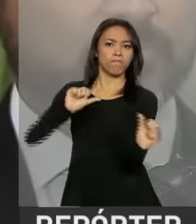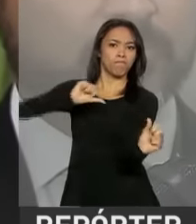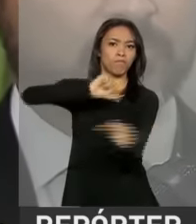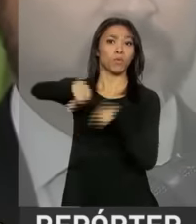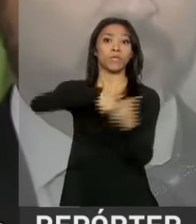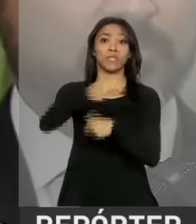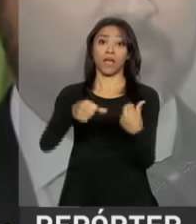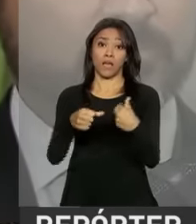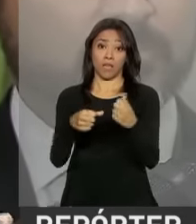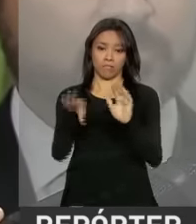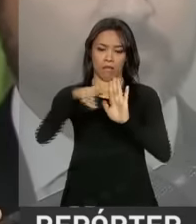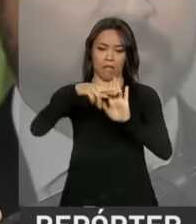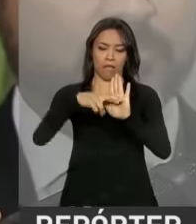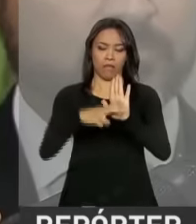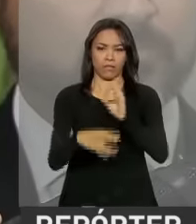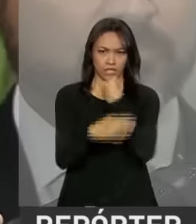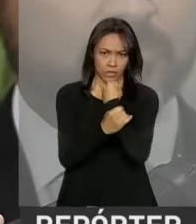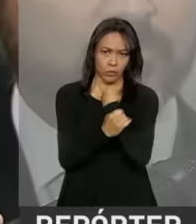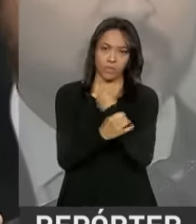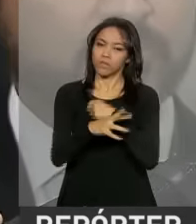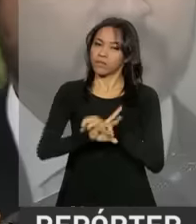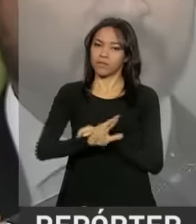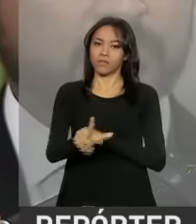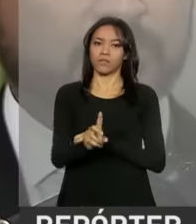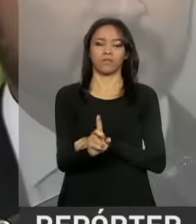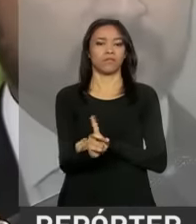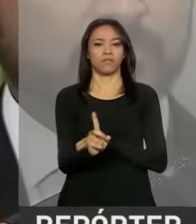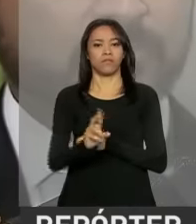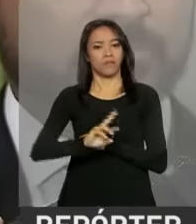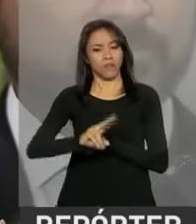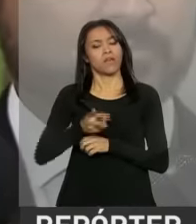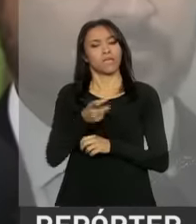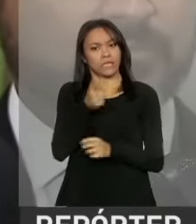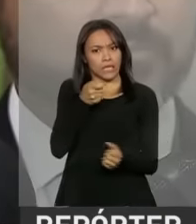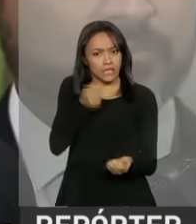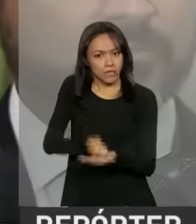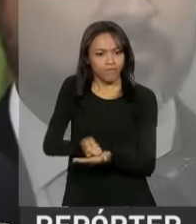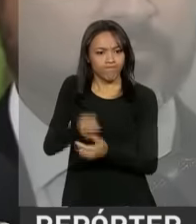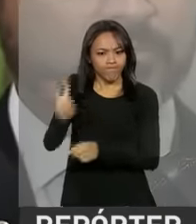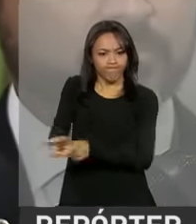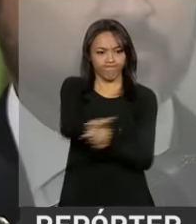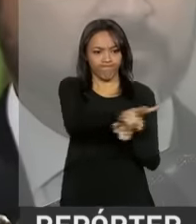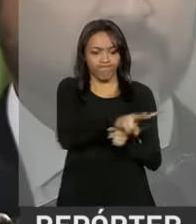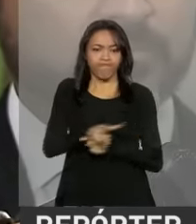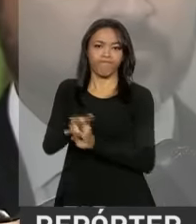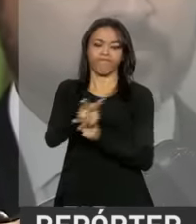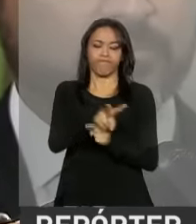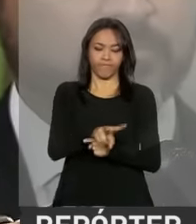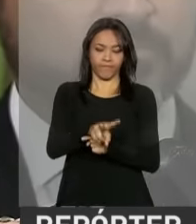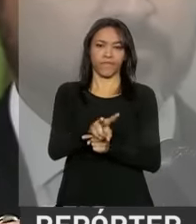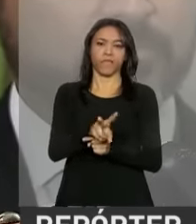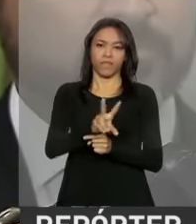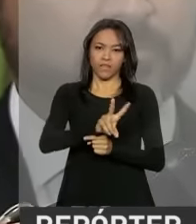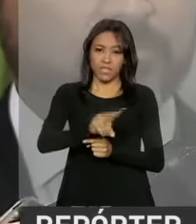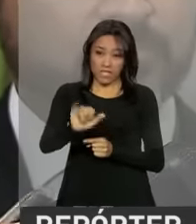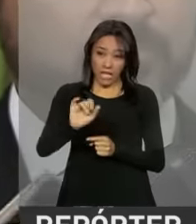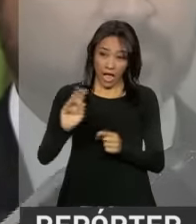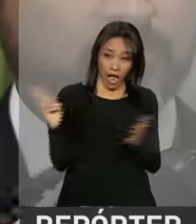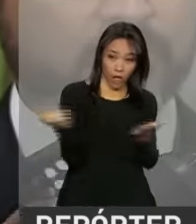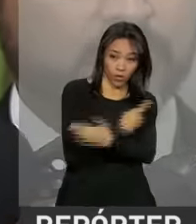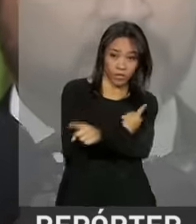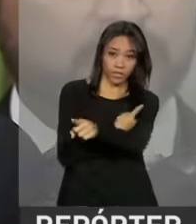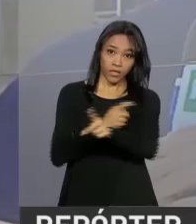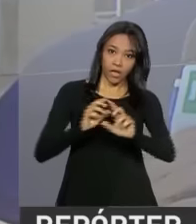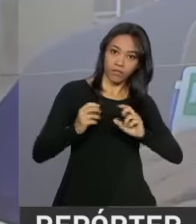na segurança, que vem sendo realizada de uma maneira extremamente eficaz, e a reação haverá toda vez que houver